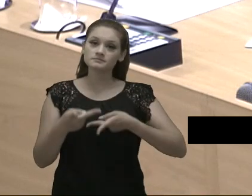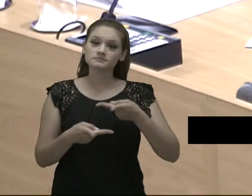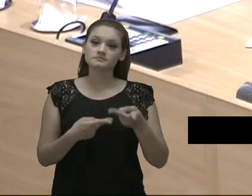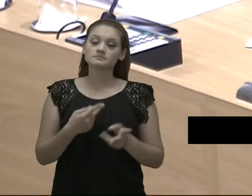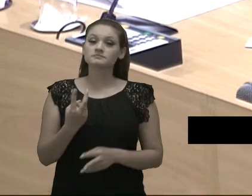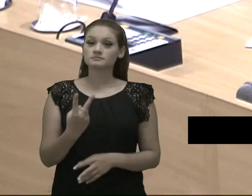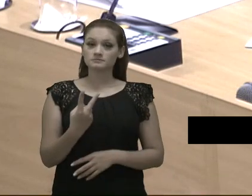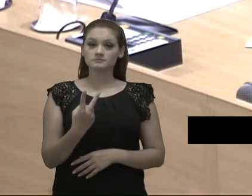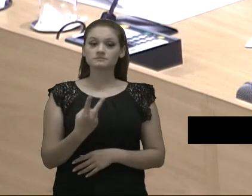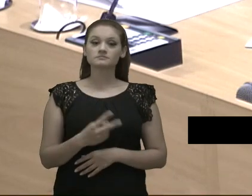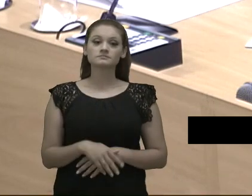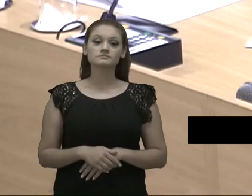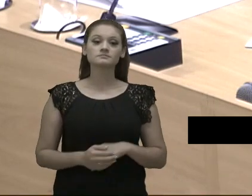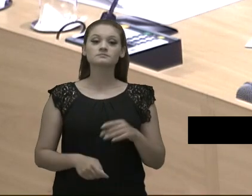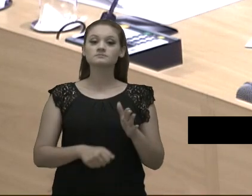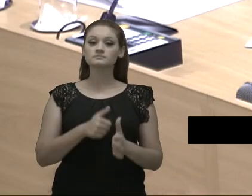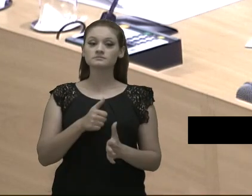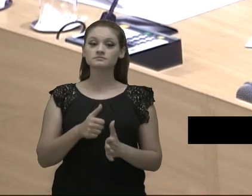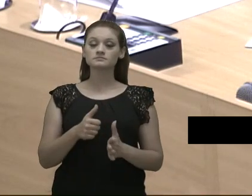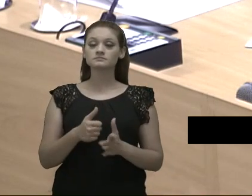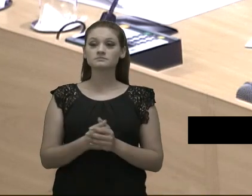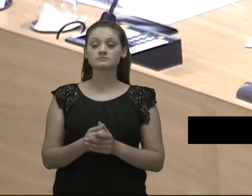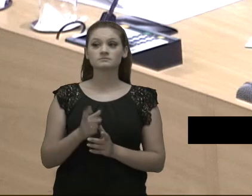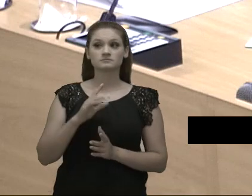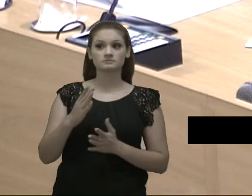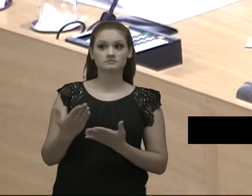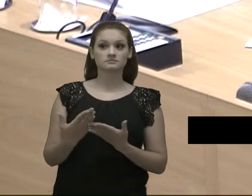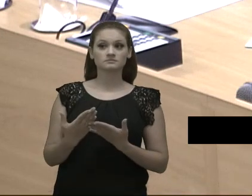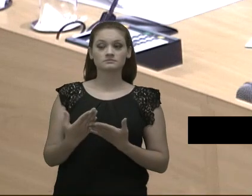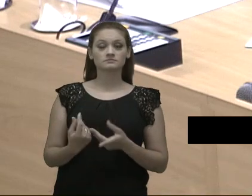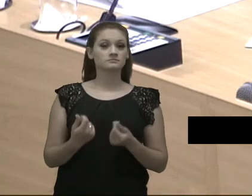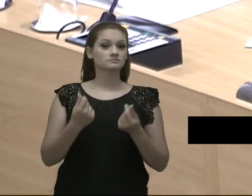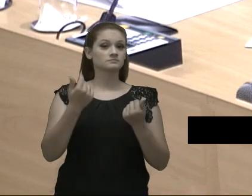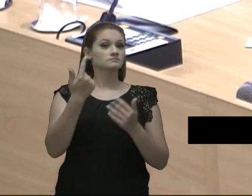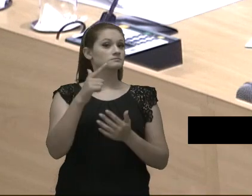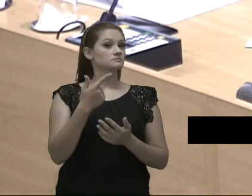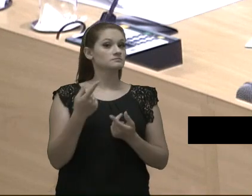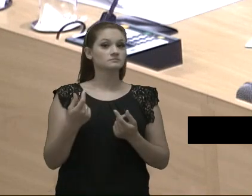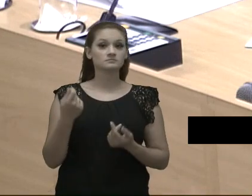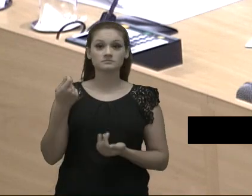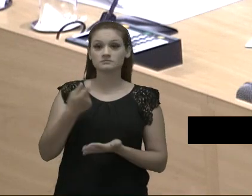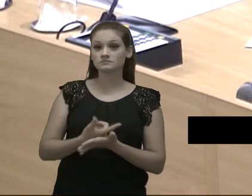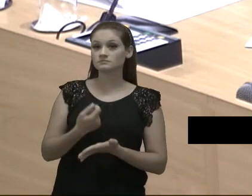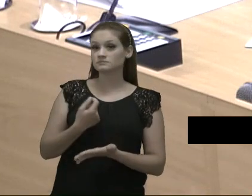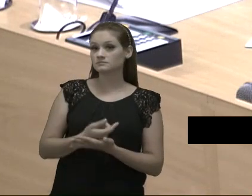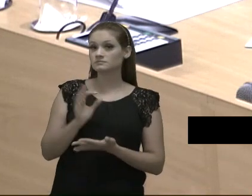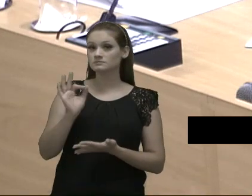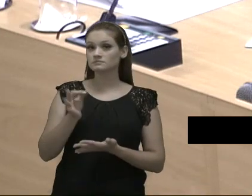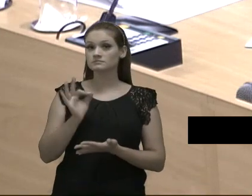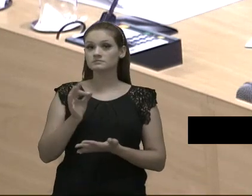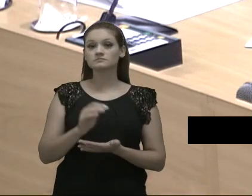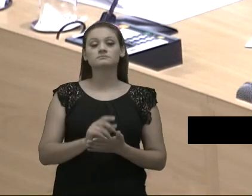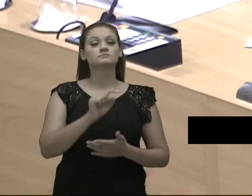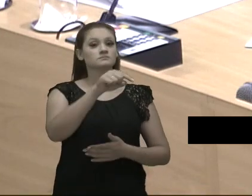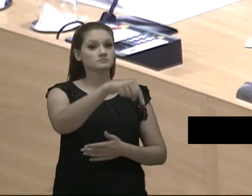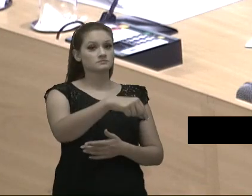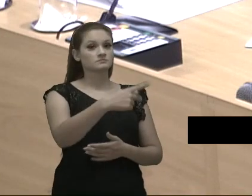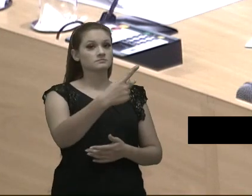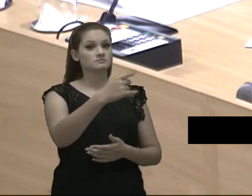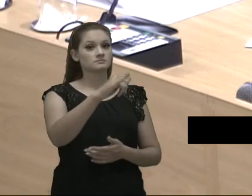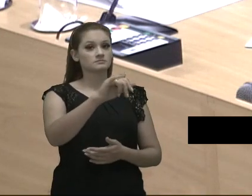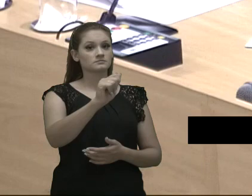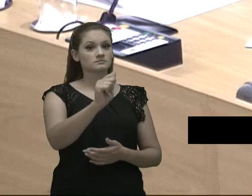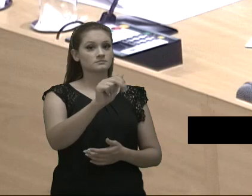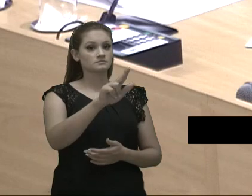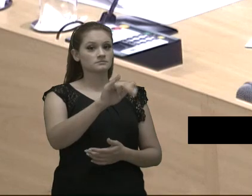foram dois motivos. Primeiro, o impacto financeiro pelo não recebimento daqui. Uhum. E a questão do Piauí, sim, colaborou e